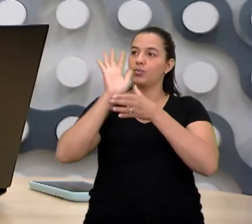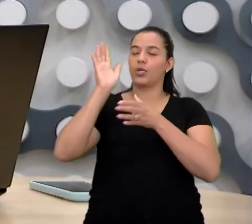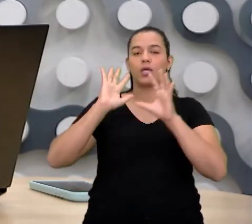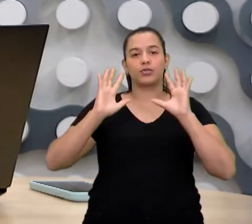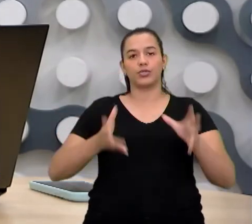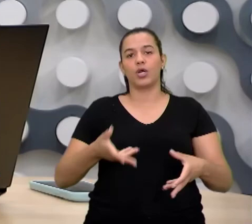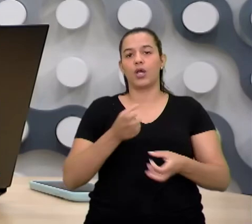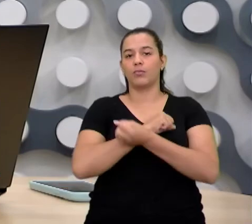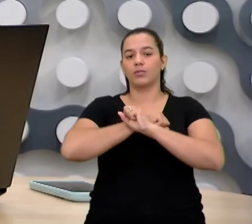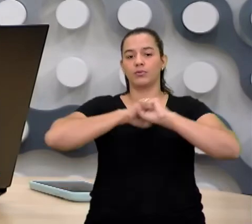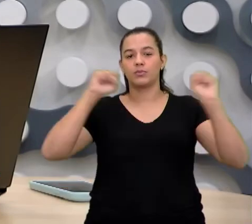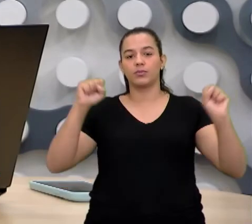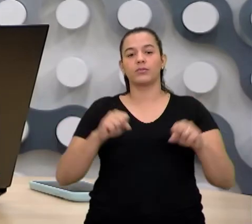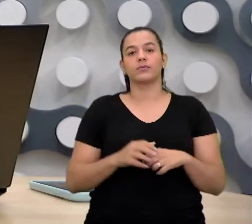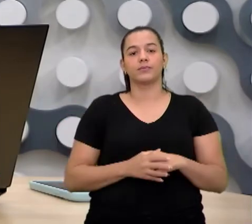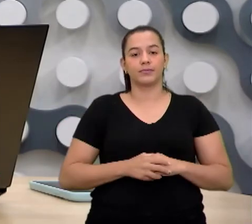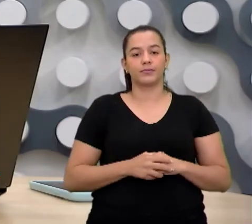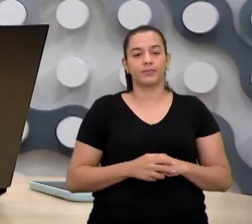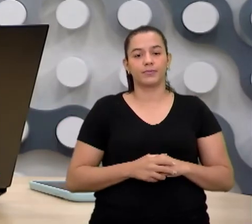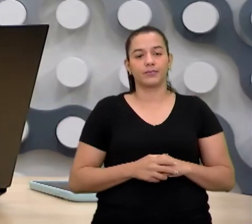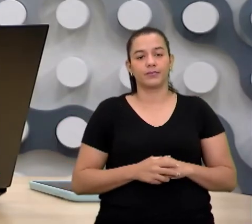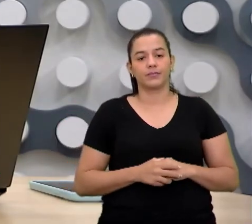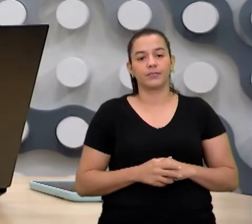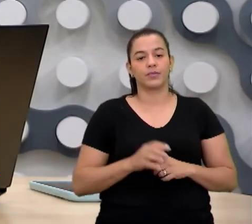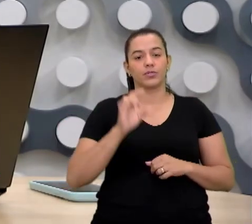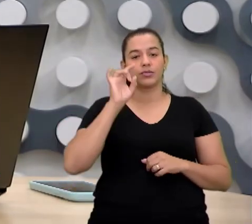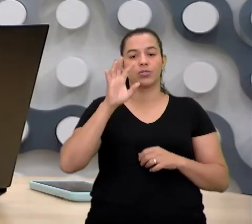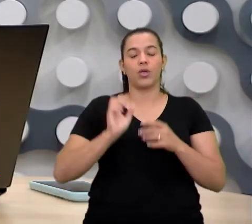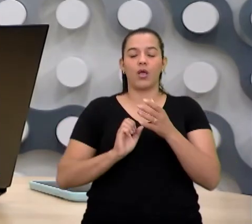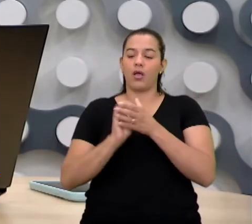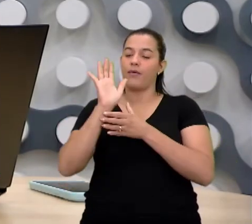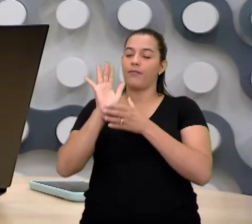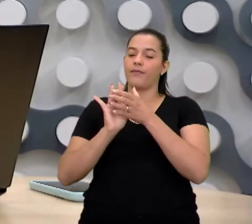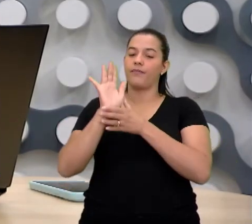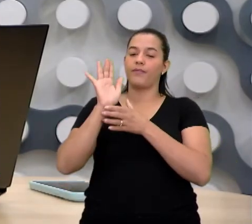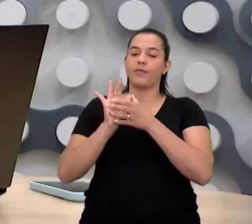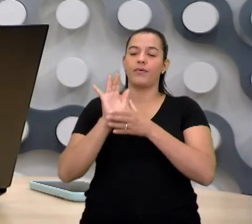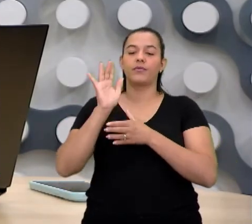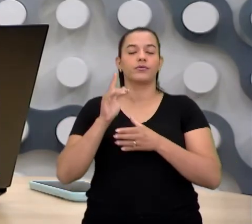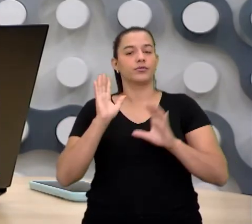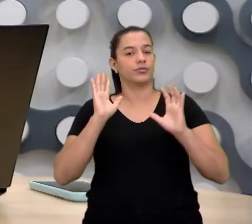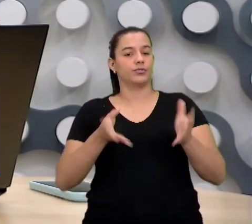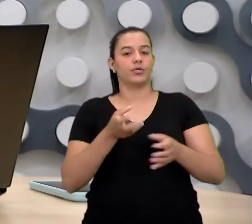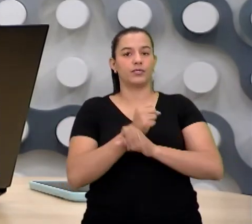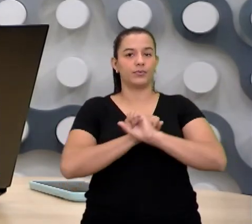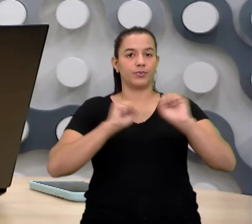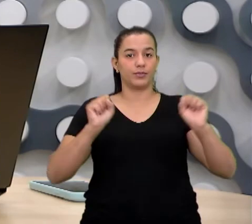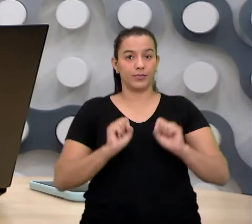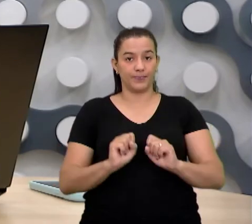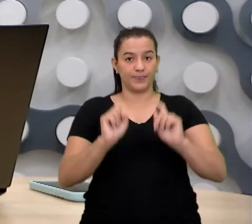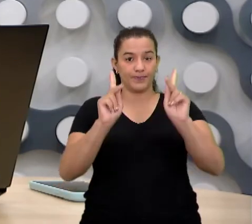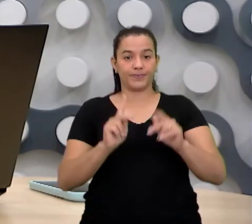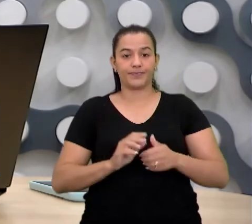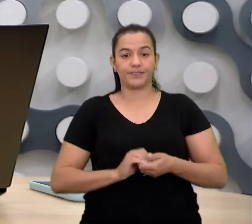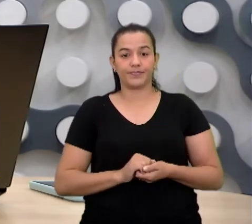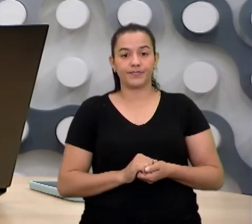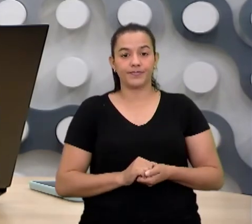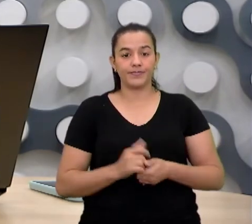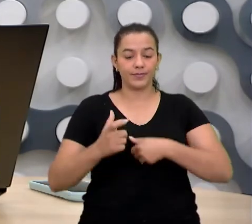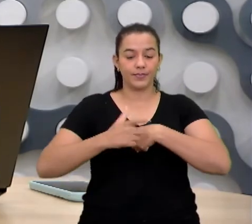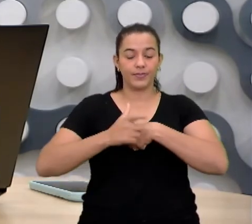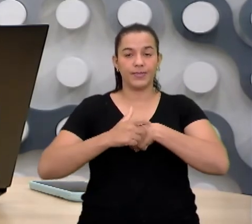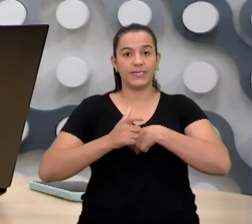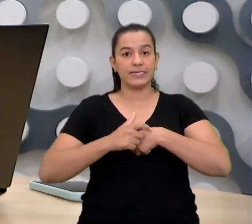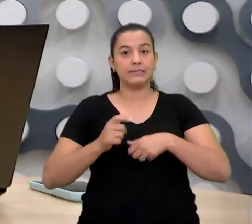aí, que aparece aí muito em filmes e tal. Só a fumaça já mostra aí um aspecto eruptivo. Certo, galerinha? Olha, o tempo já